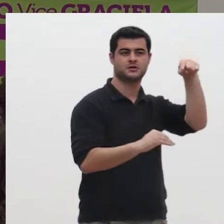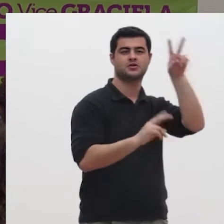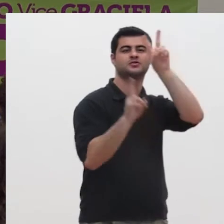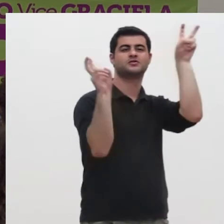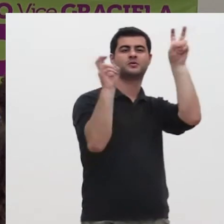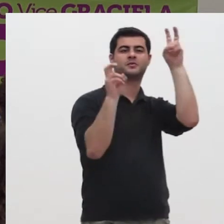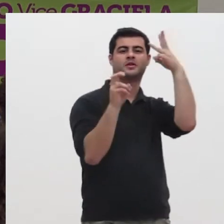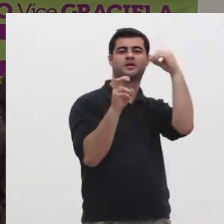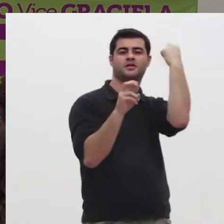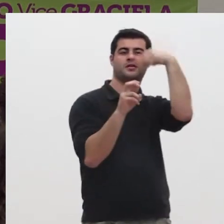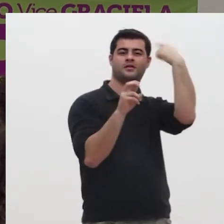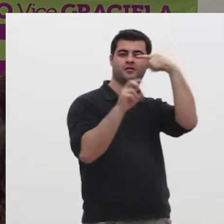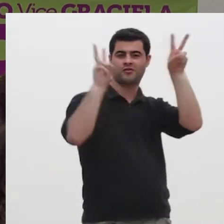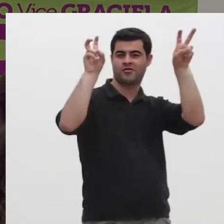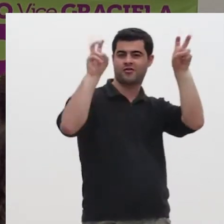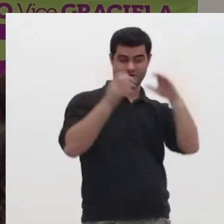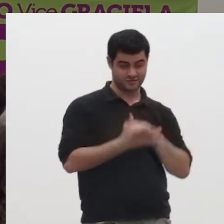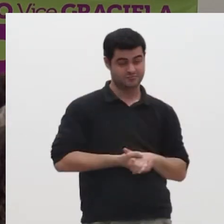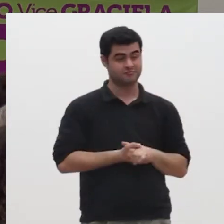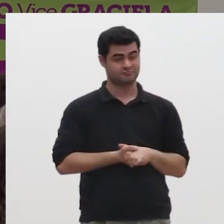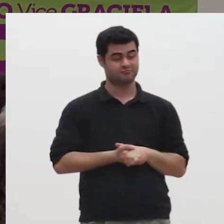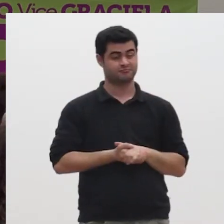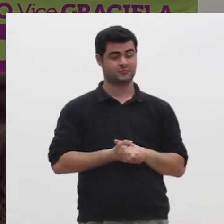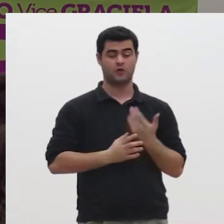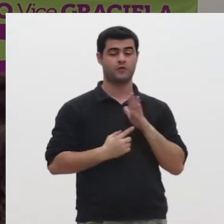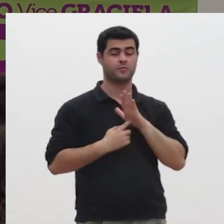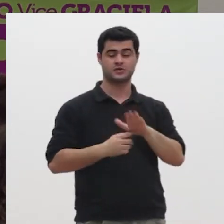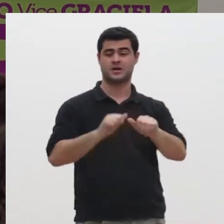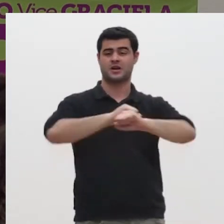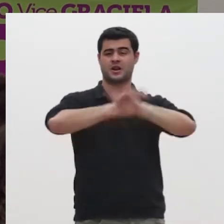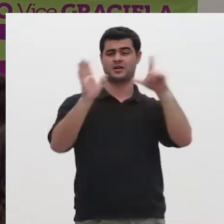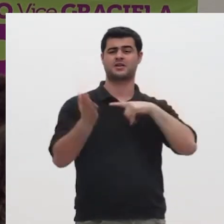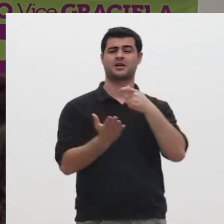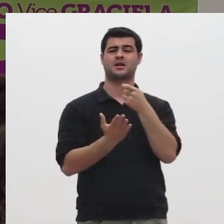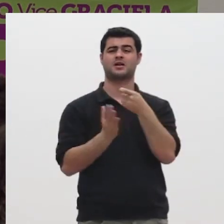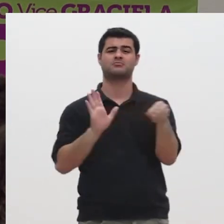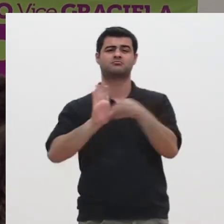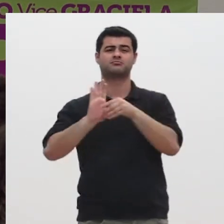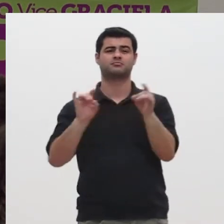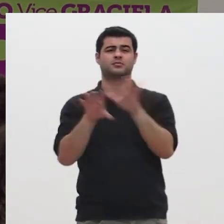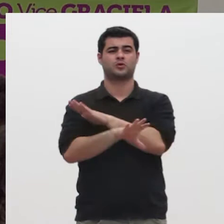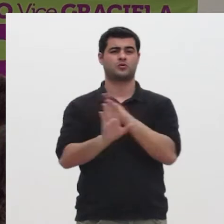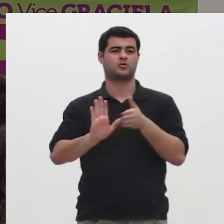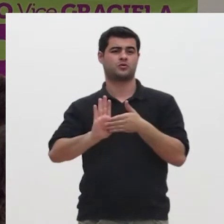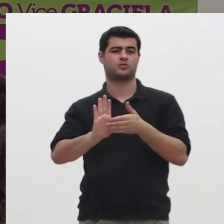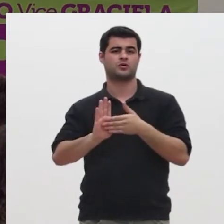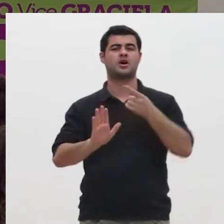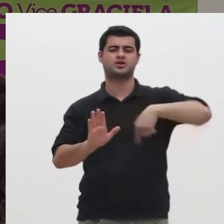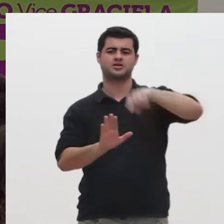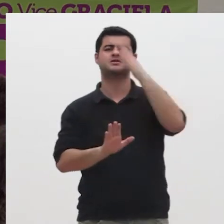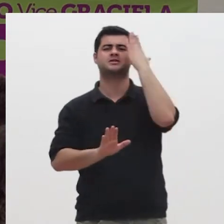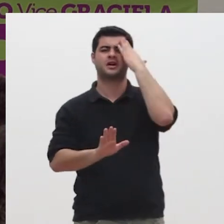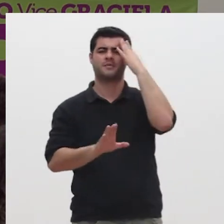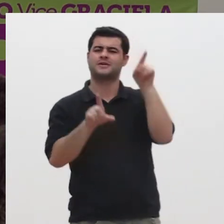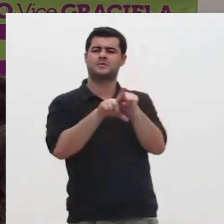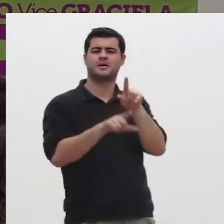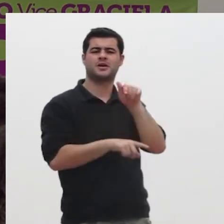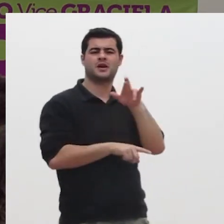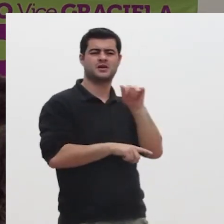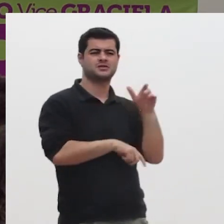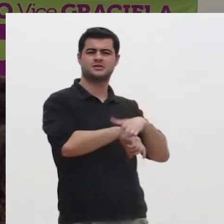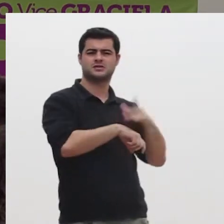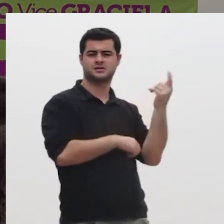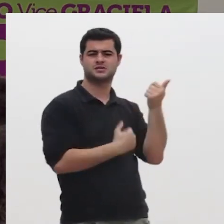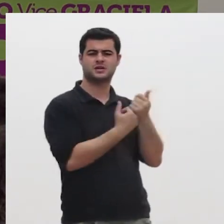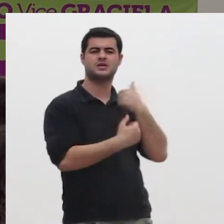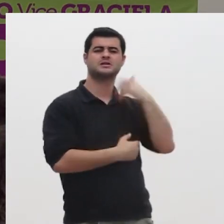Eu vou deixar bastante clara a posição da nossa chapa, porque já está escrito isso em muitos lugares. Nós entendemos, a Graciela fala isso em todos os lugares onde ela vai, que